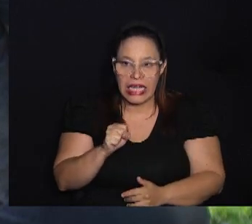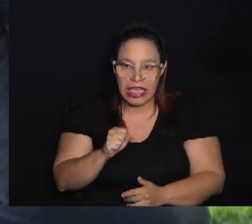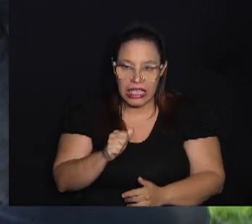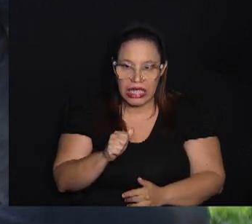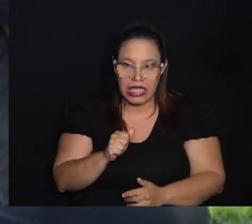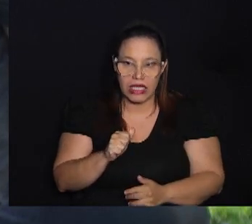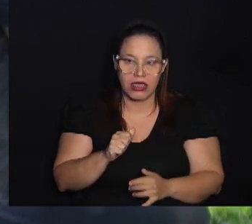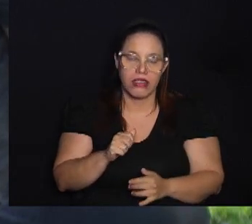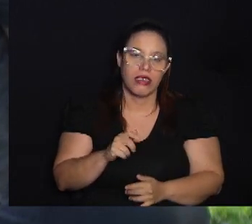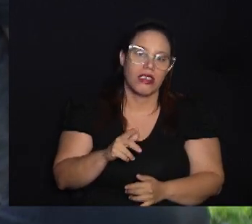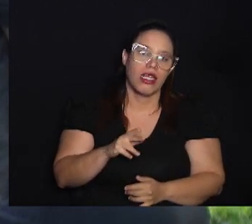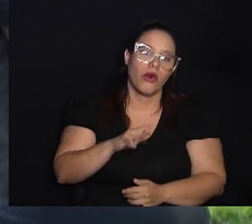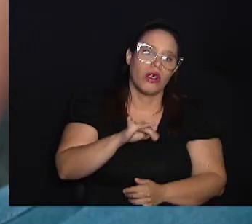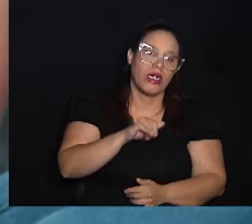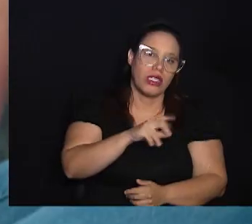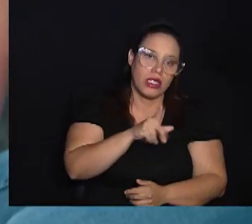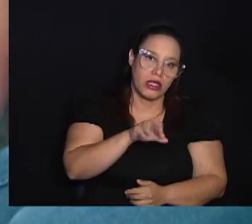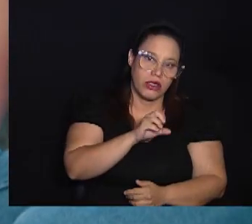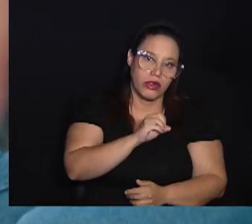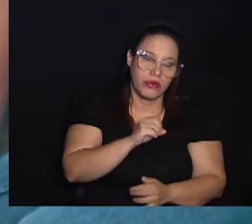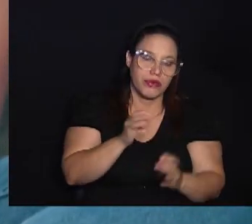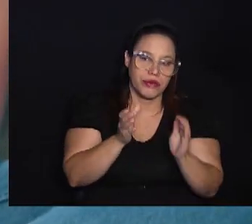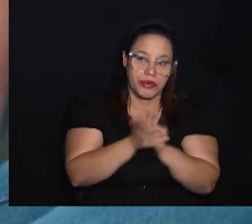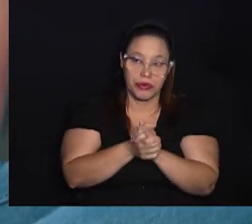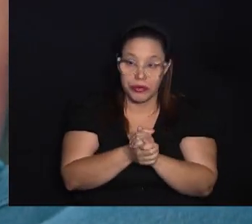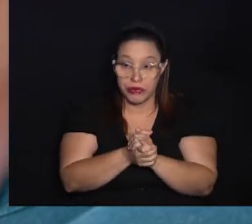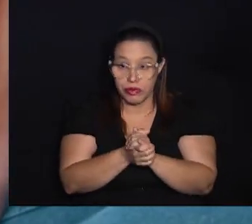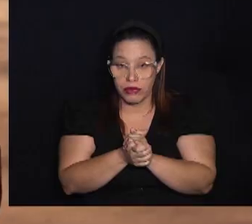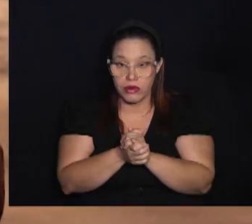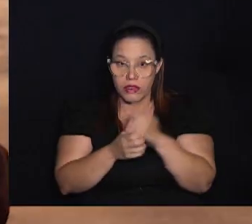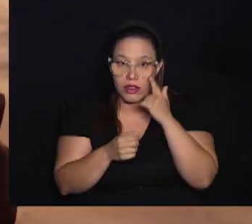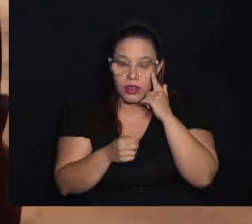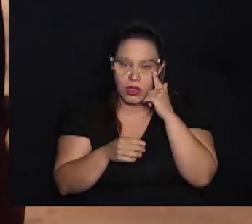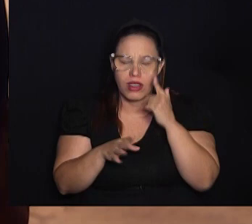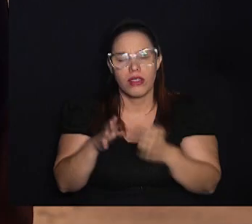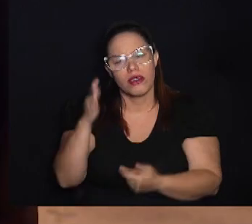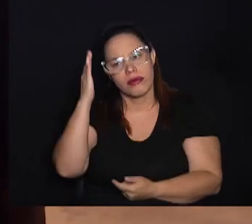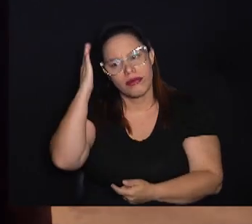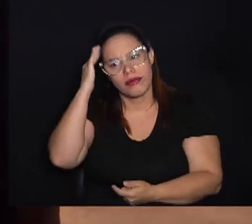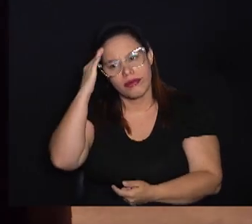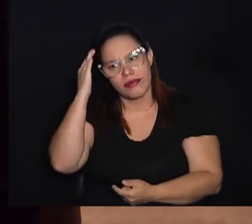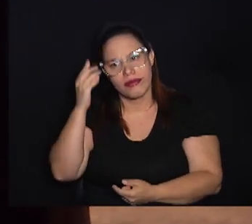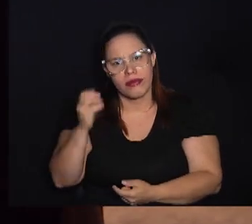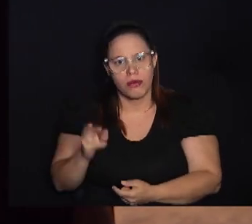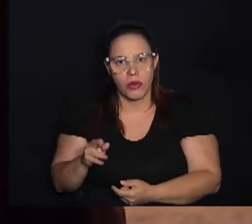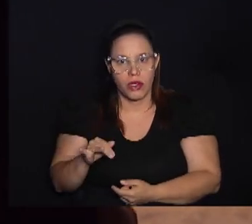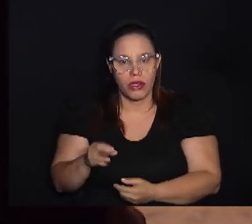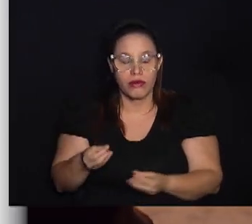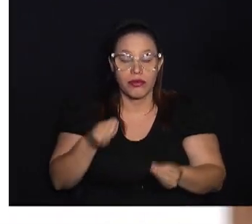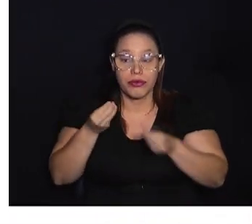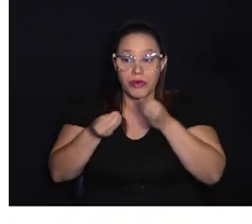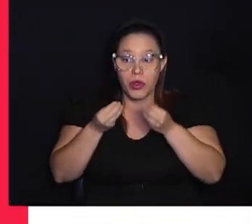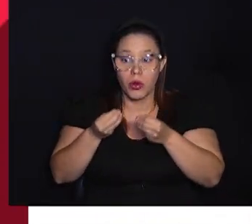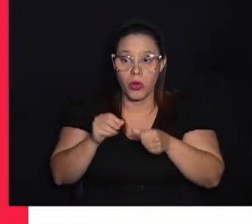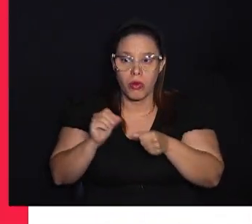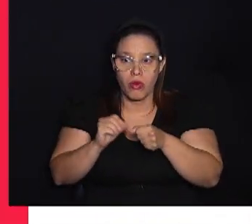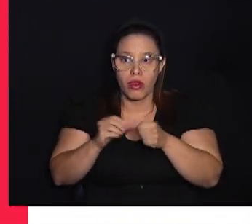na união estável e no casamento. Entenda mais sobre a modalidade no Como Eu Faço de hoje.